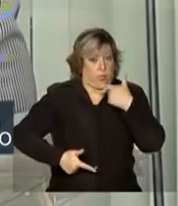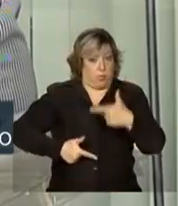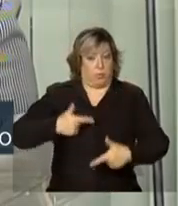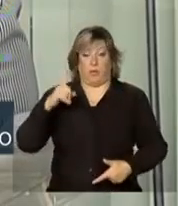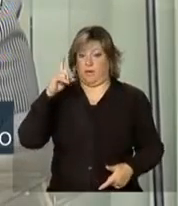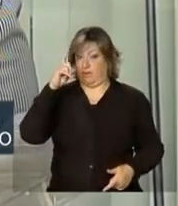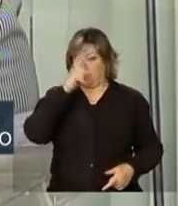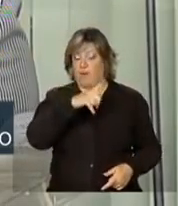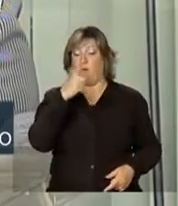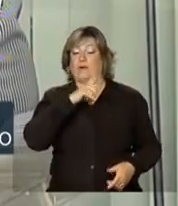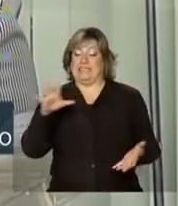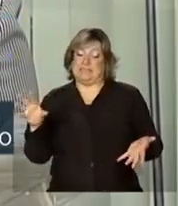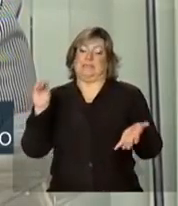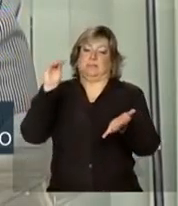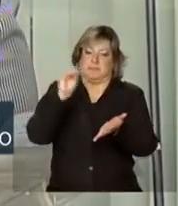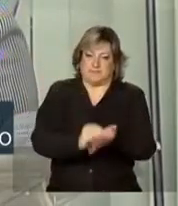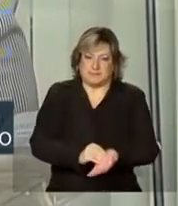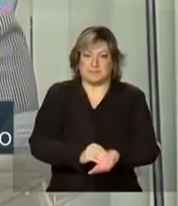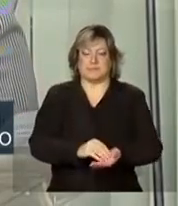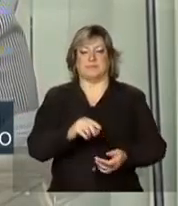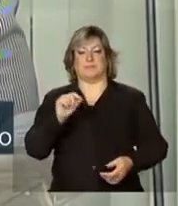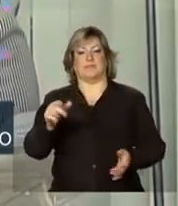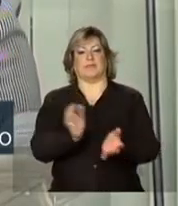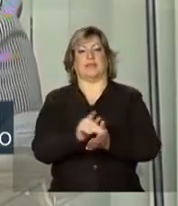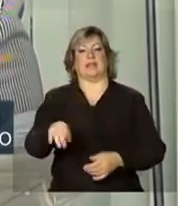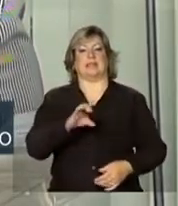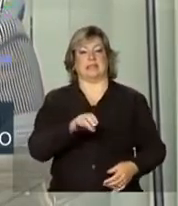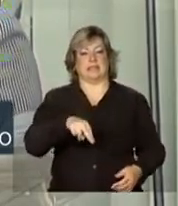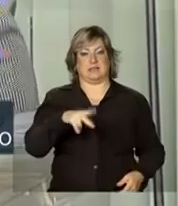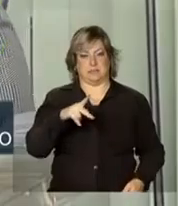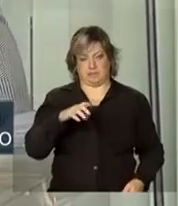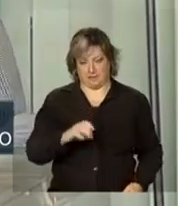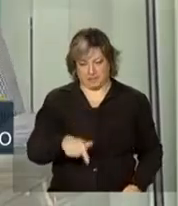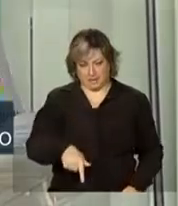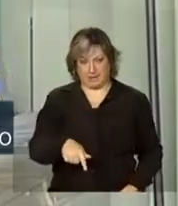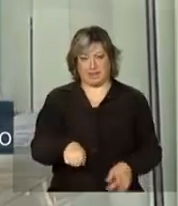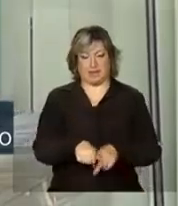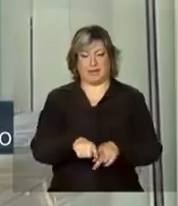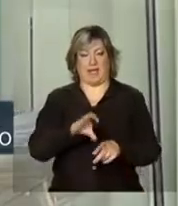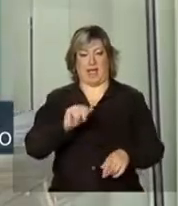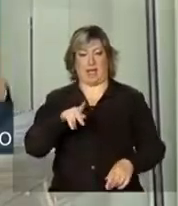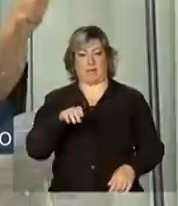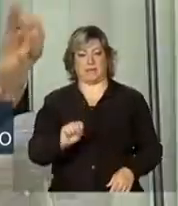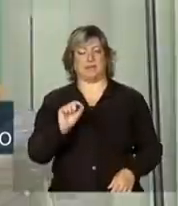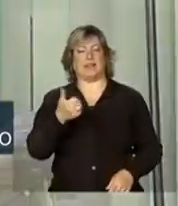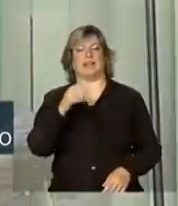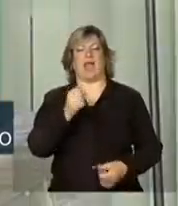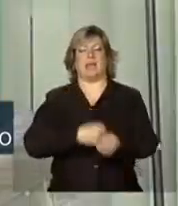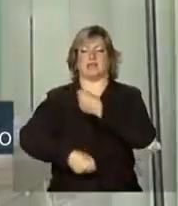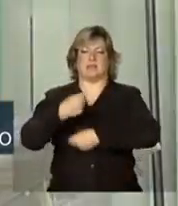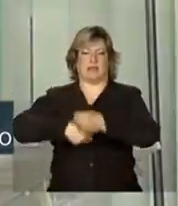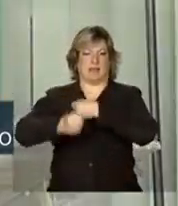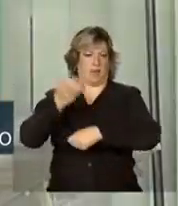conseguirmos introduzir no âmbito do CNPq e da CAPES, há uns 10 anos atrás, a Lourdes está